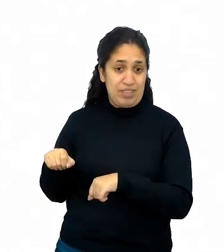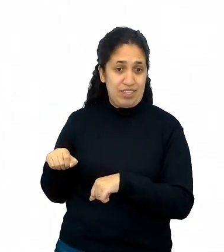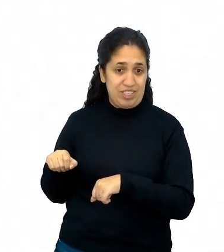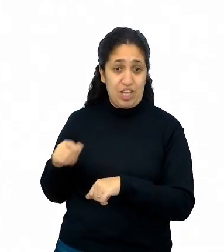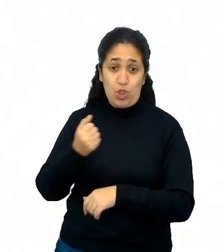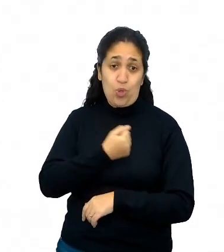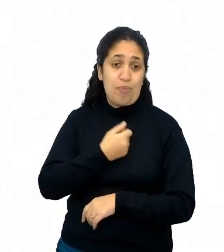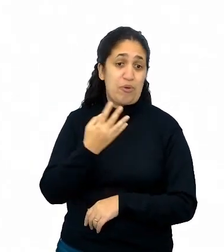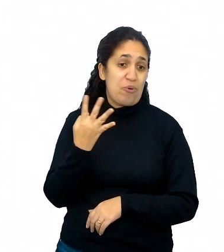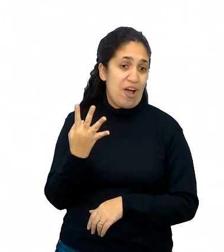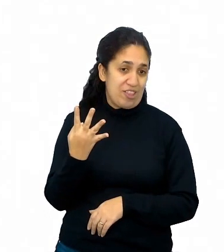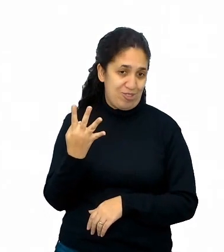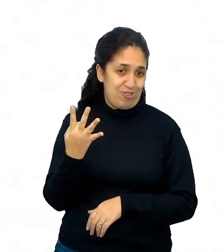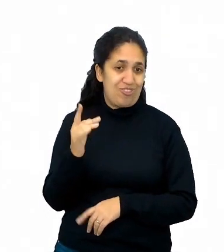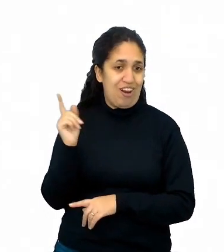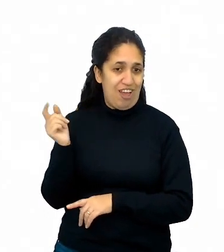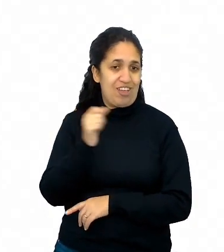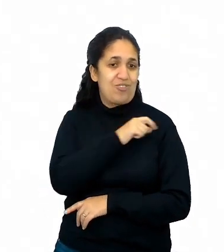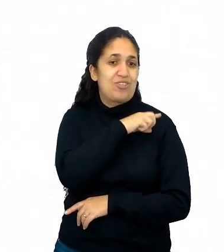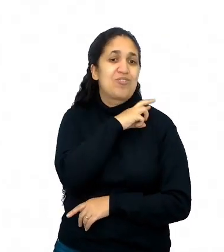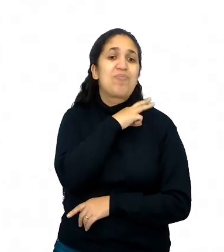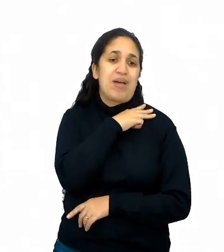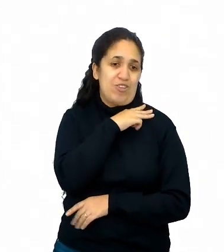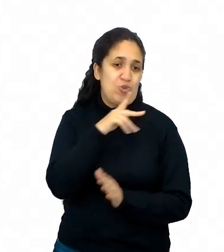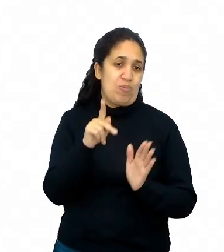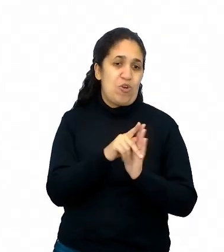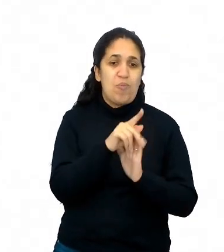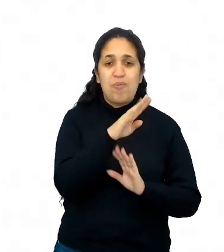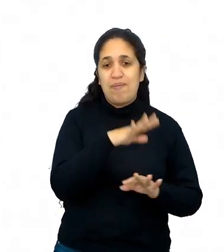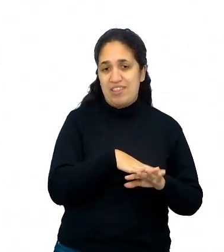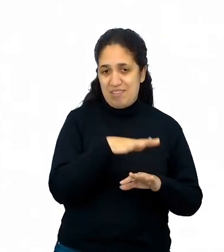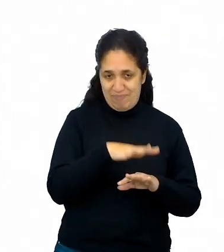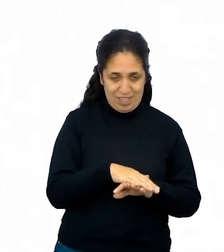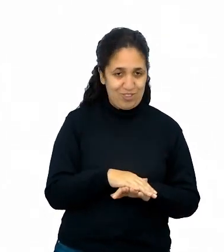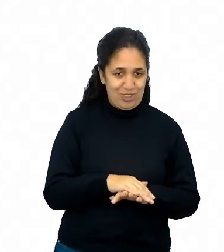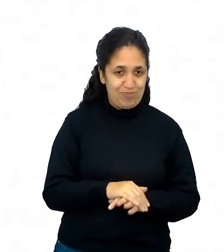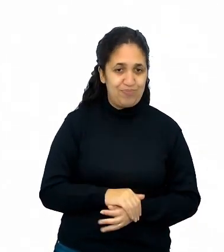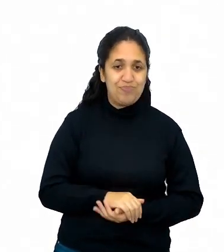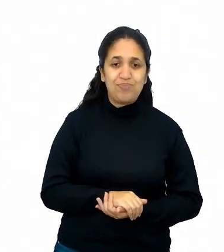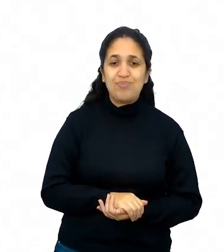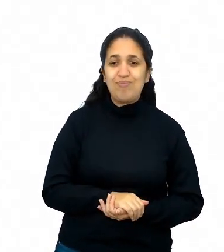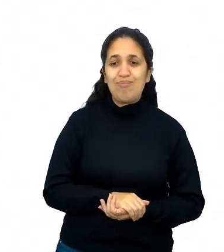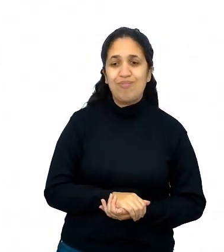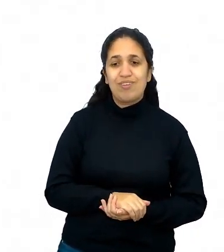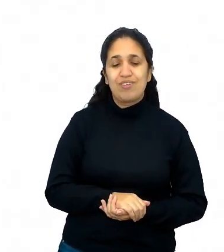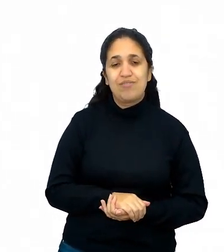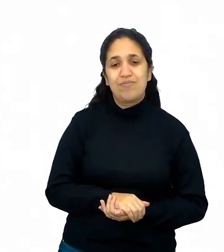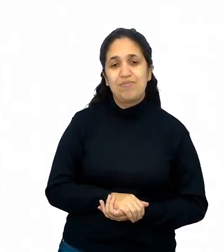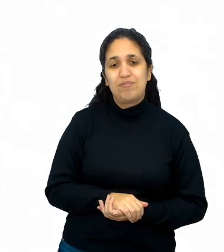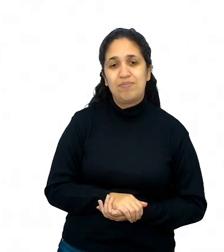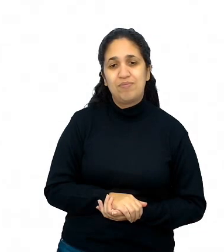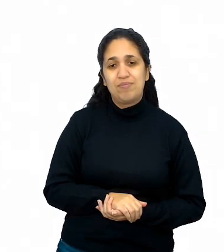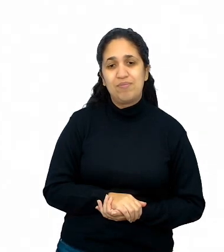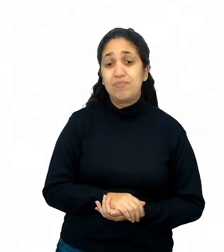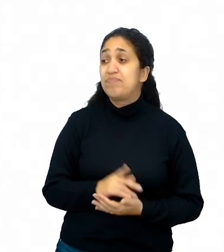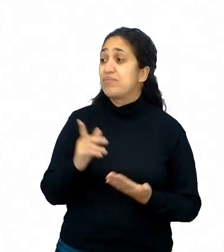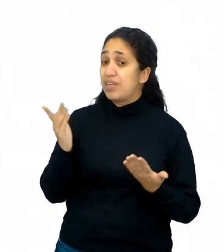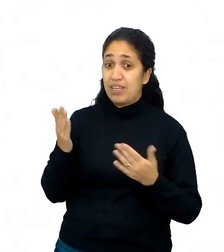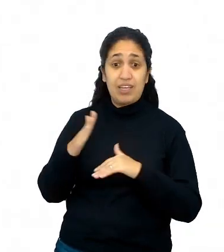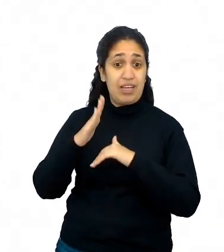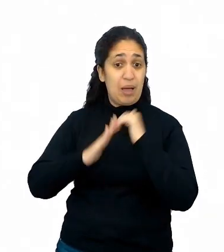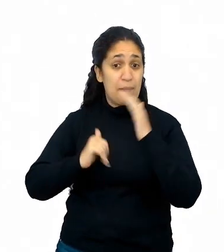número 4 do ensino médio de matemática. E aí, a